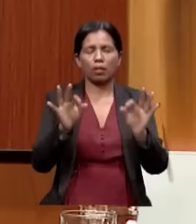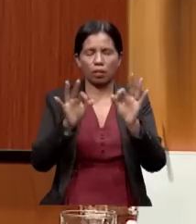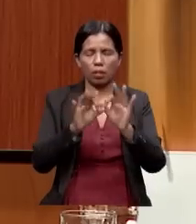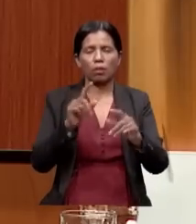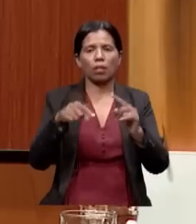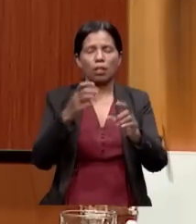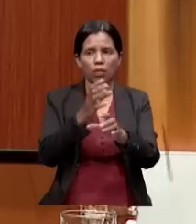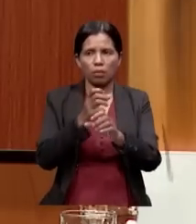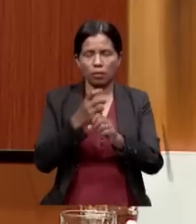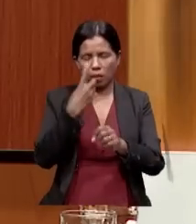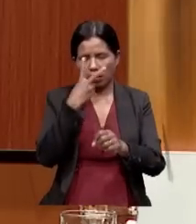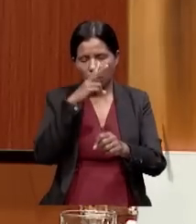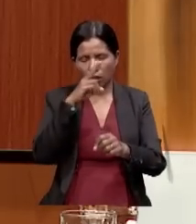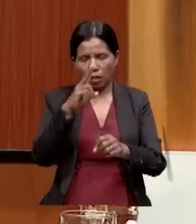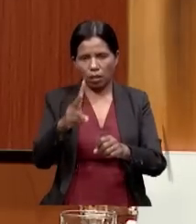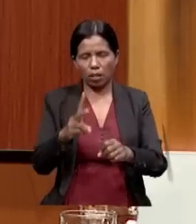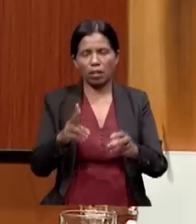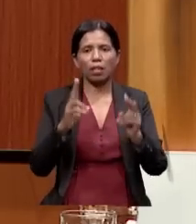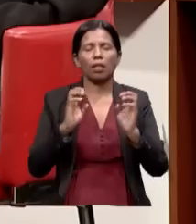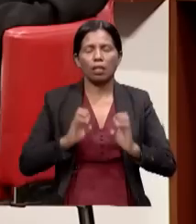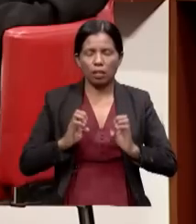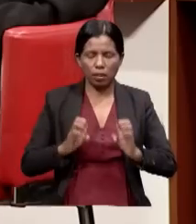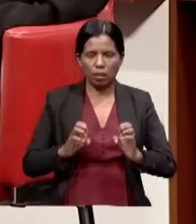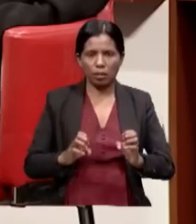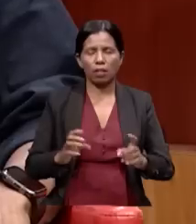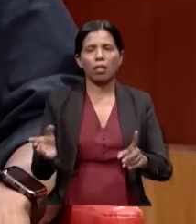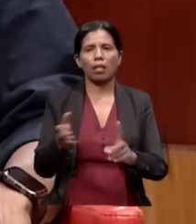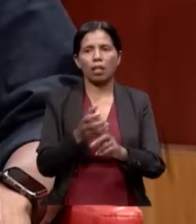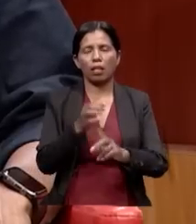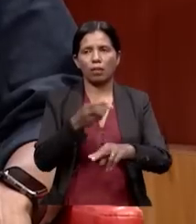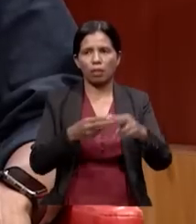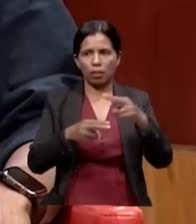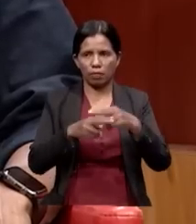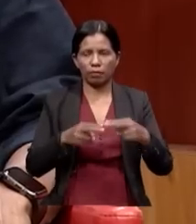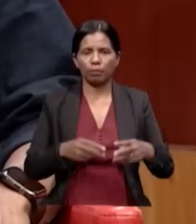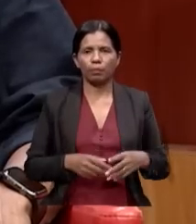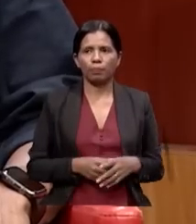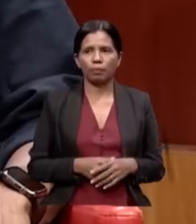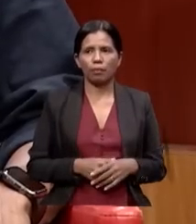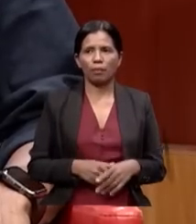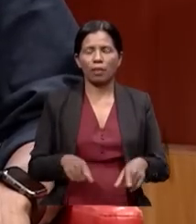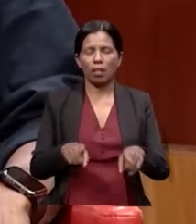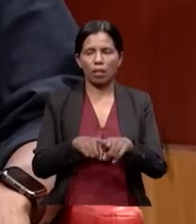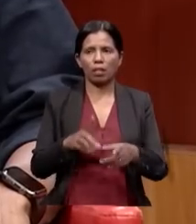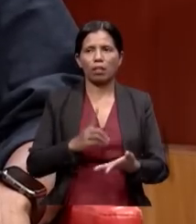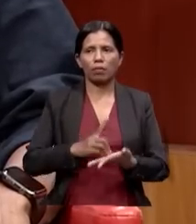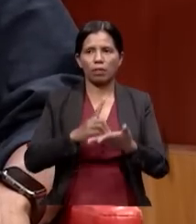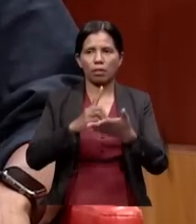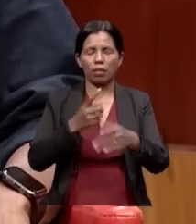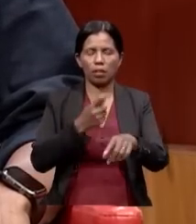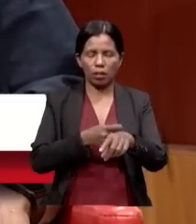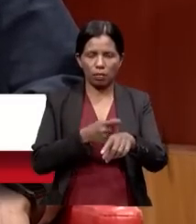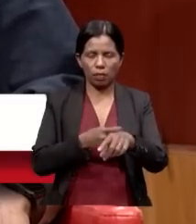busca tem que definir busca refere urgente ca fragante delito. E nula defesa, de bem aquele momento